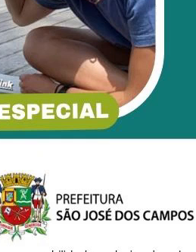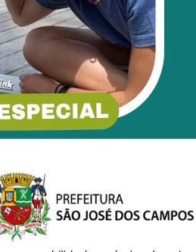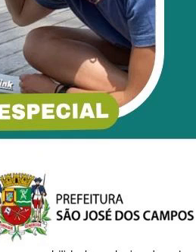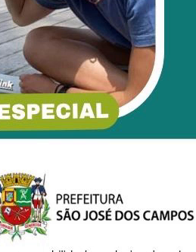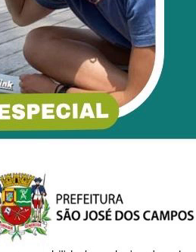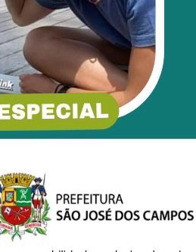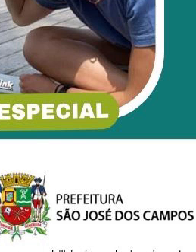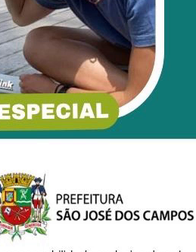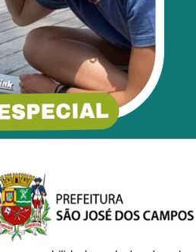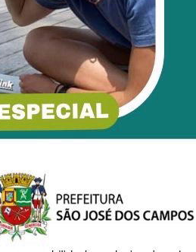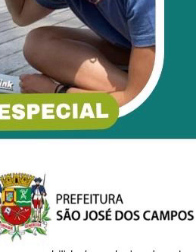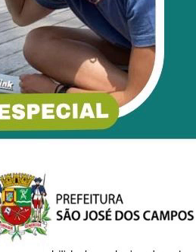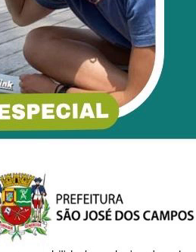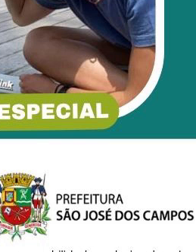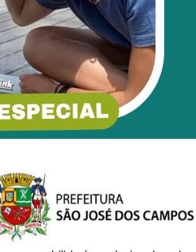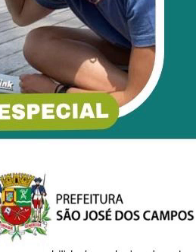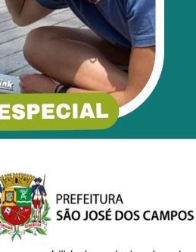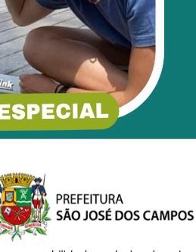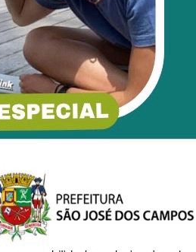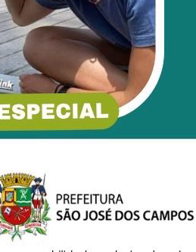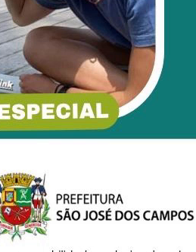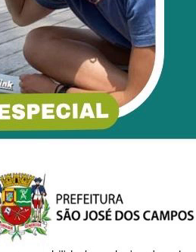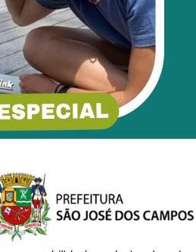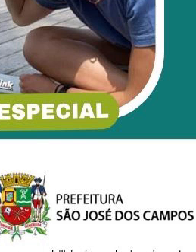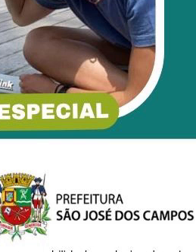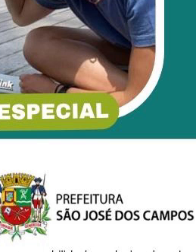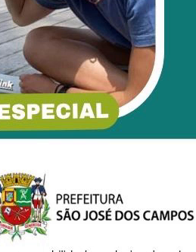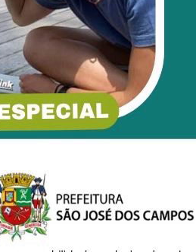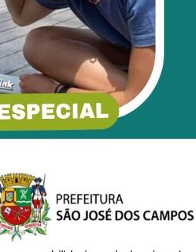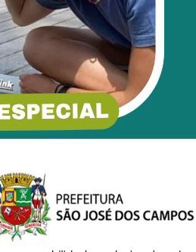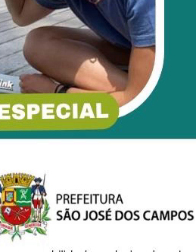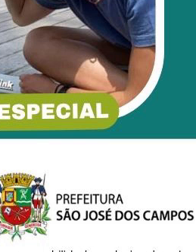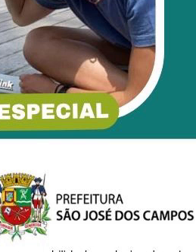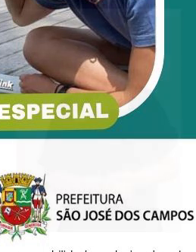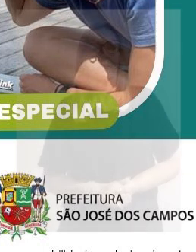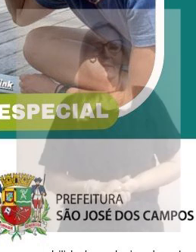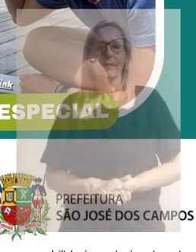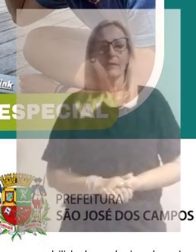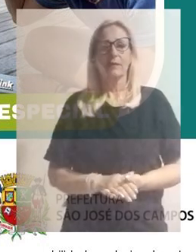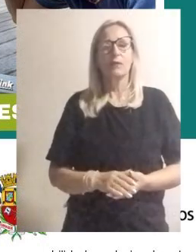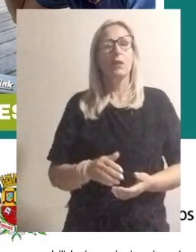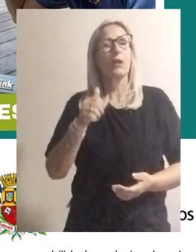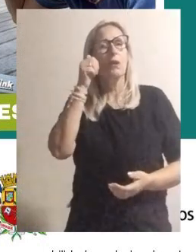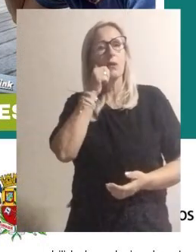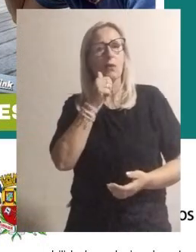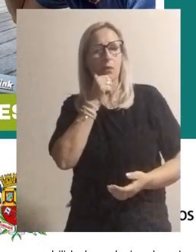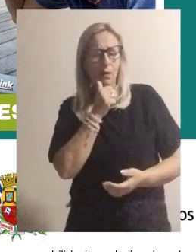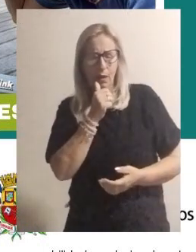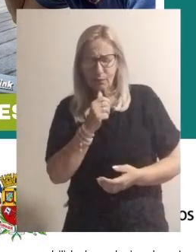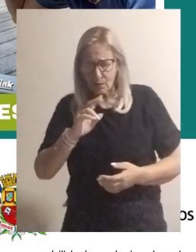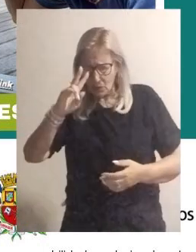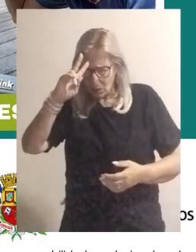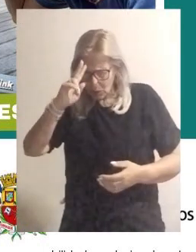Navegando na leitura. Navegando na leitura. Navegando na leitura. Navegando na leitura. Navegando na